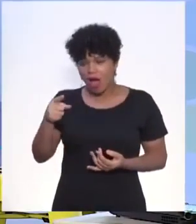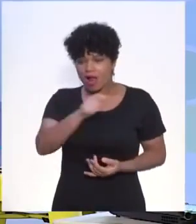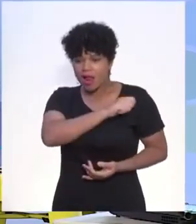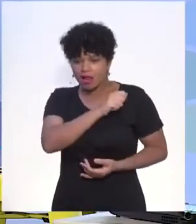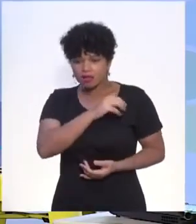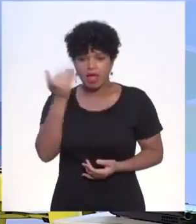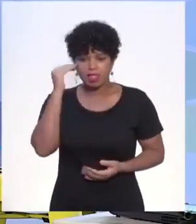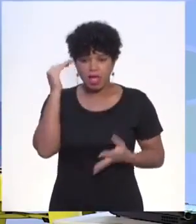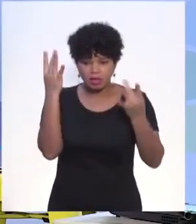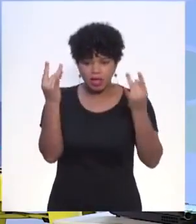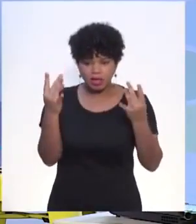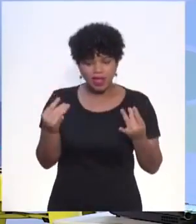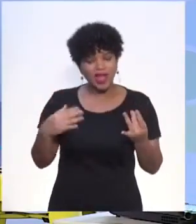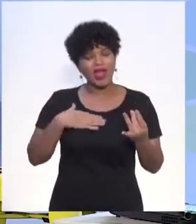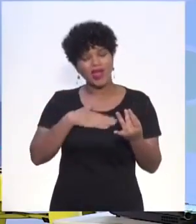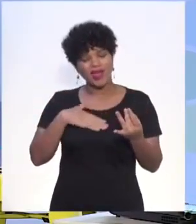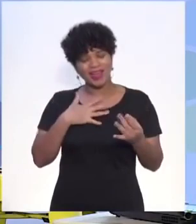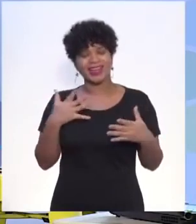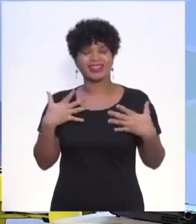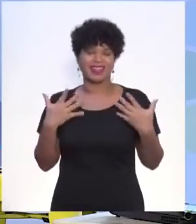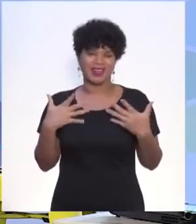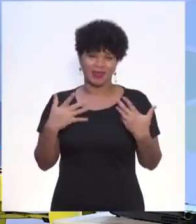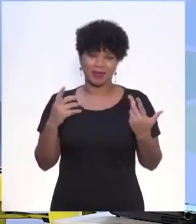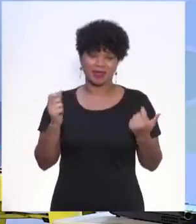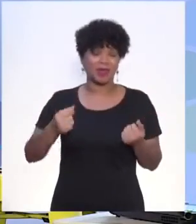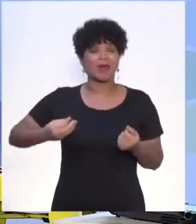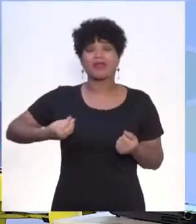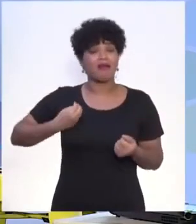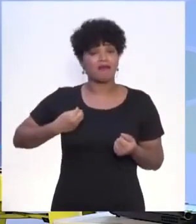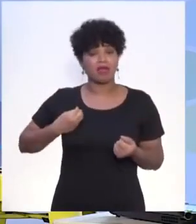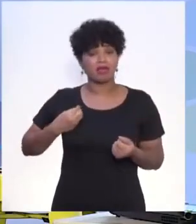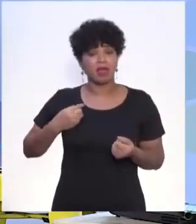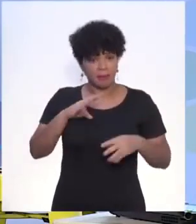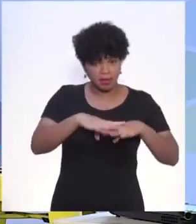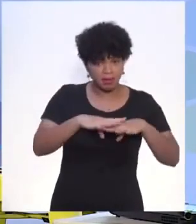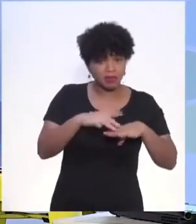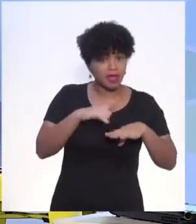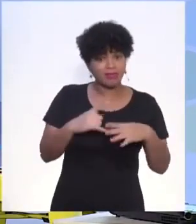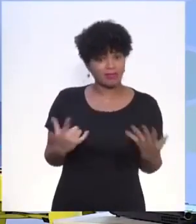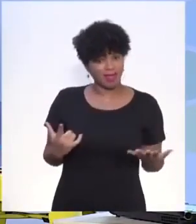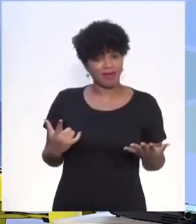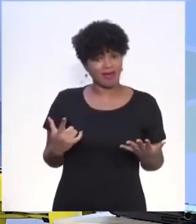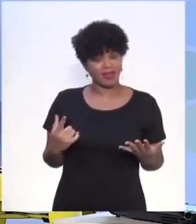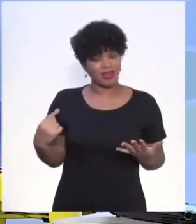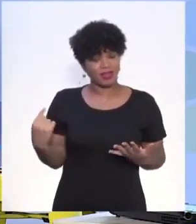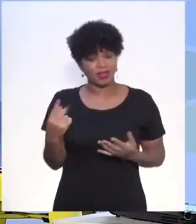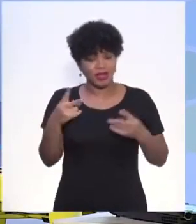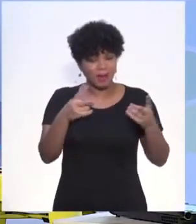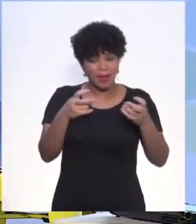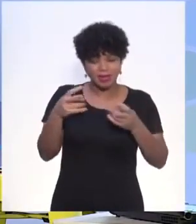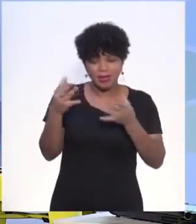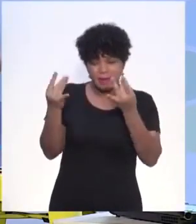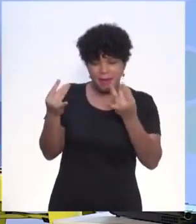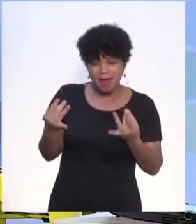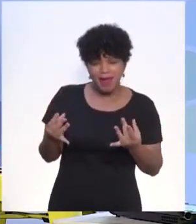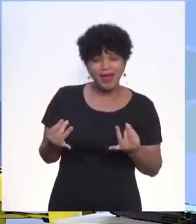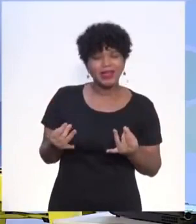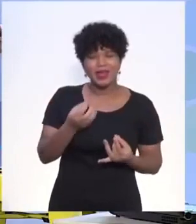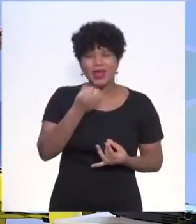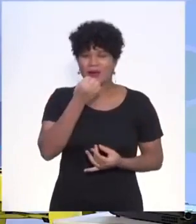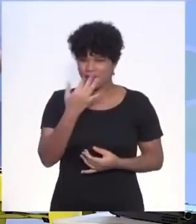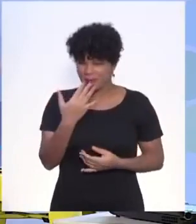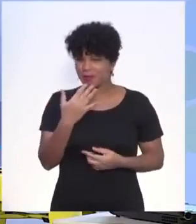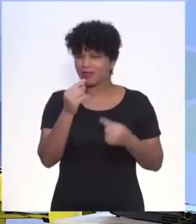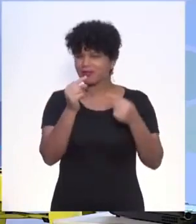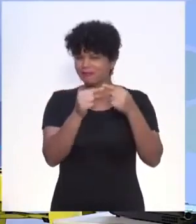entender que aquilo ali realmente está presente, existe algo muito comum, né, então realmente a gente consegue dar um sentido.